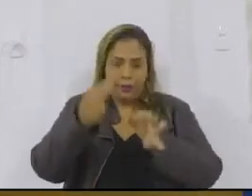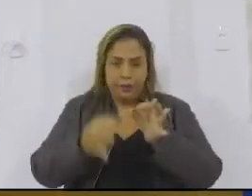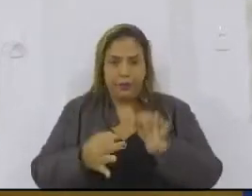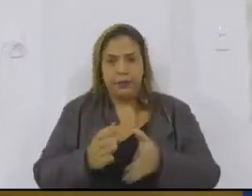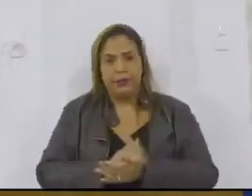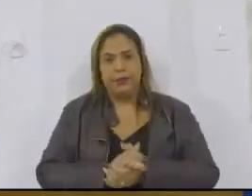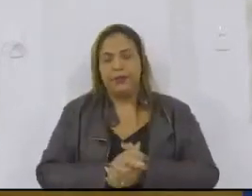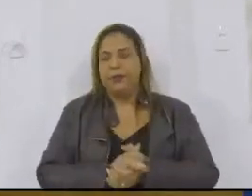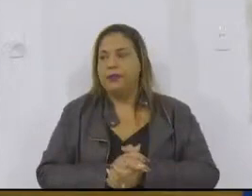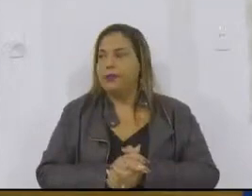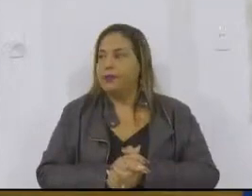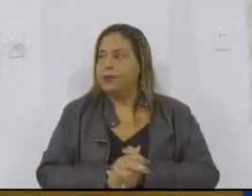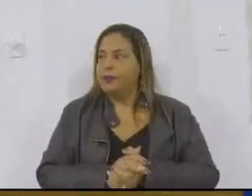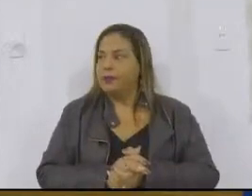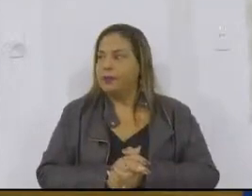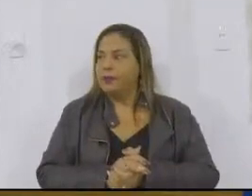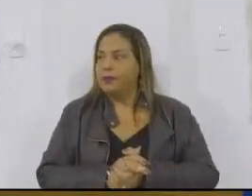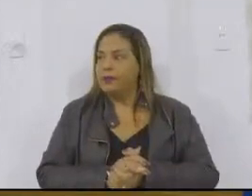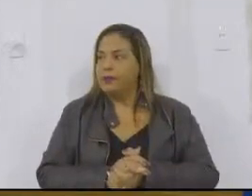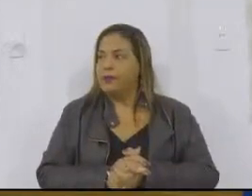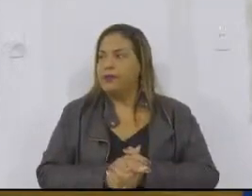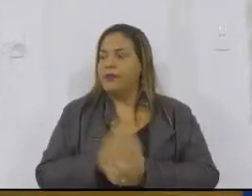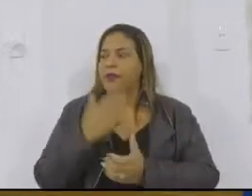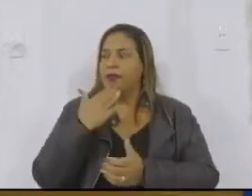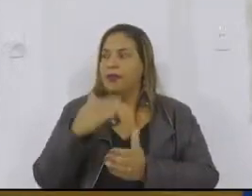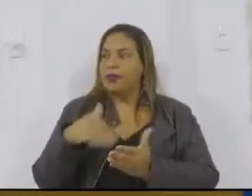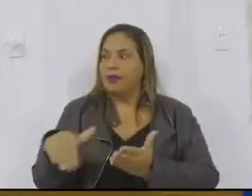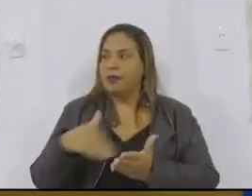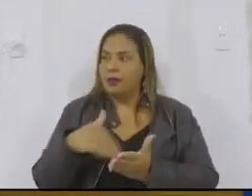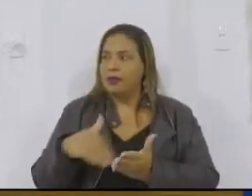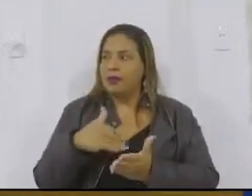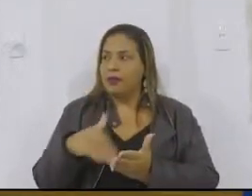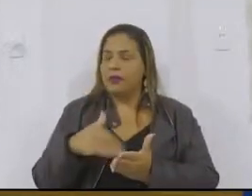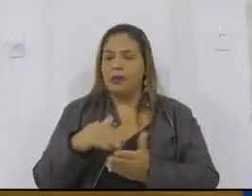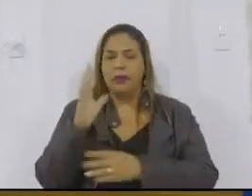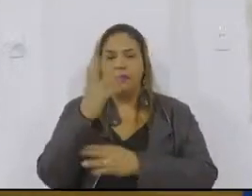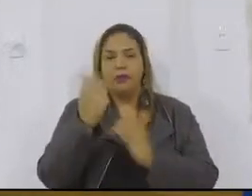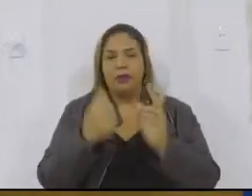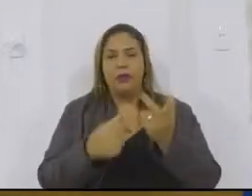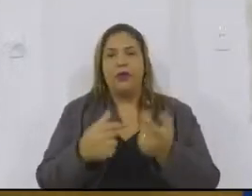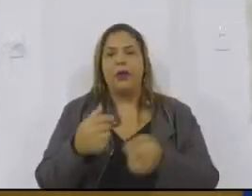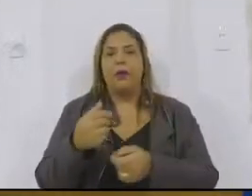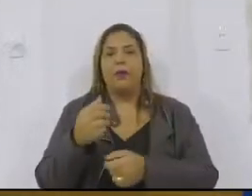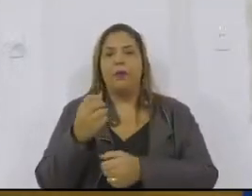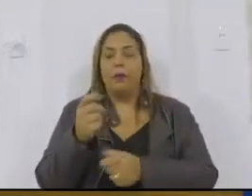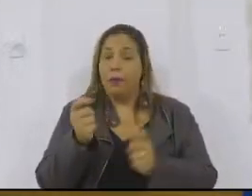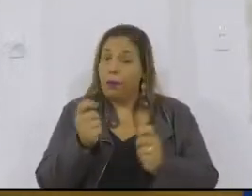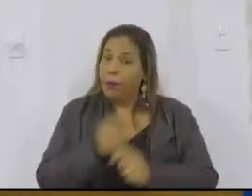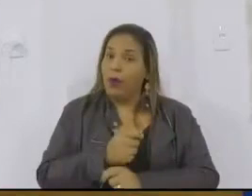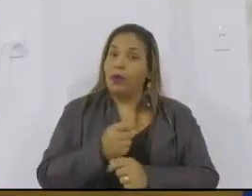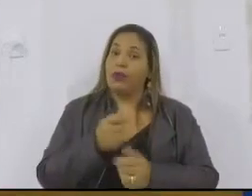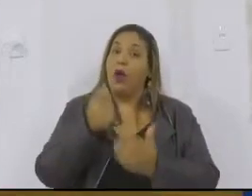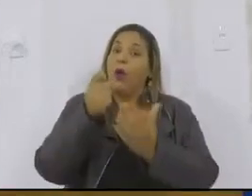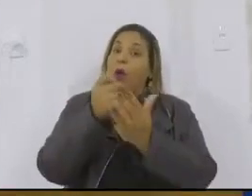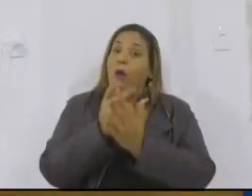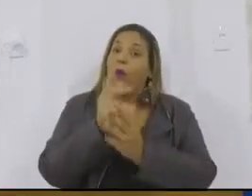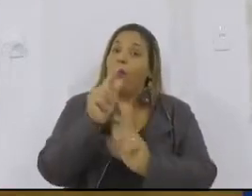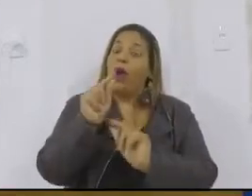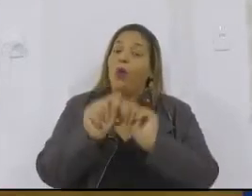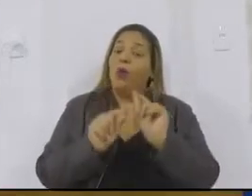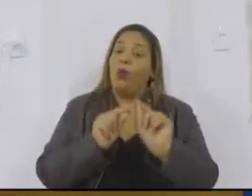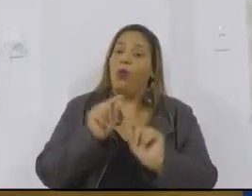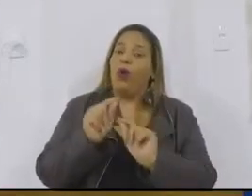a Secretaria do Meio Ambiente, né, junto ao Poder Executivo, possa providenciar a aquisição do caminhão, para que o caminhão não fique